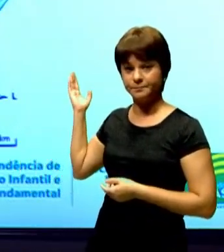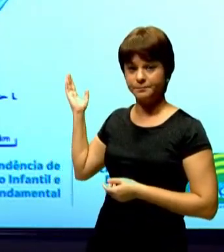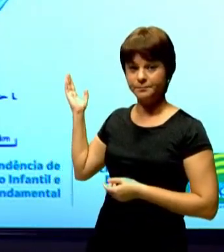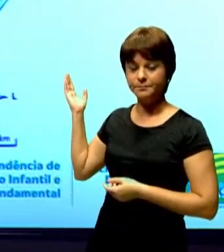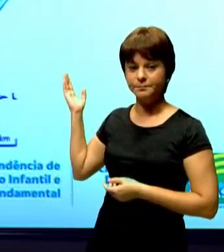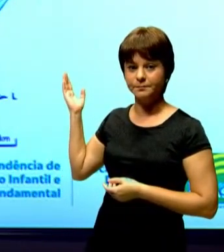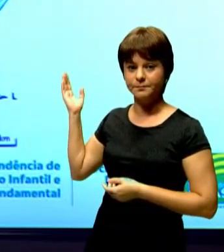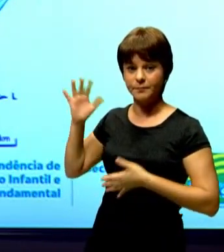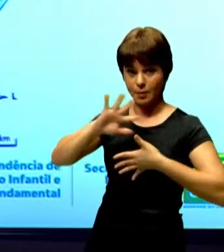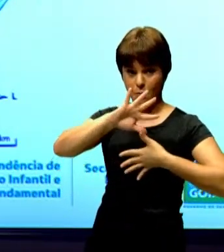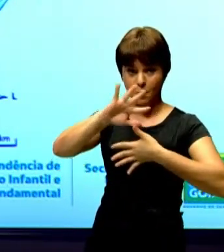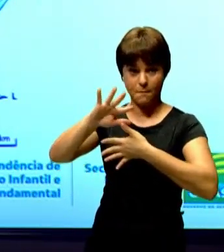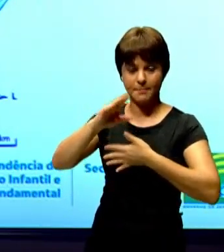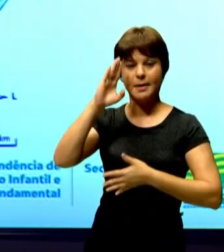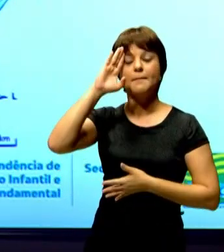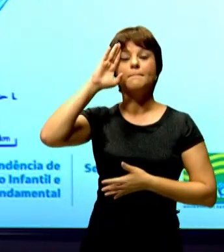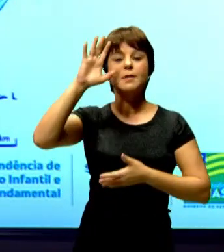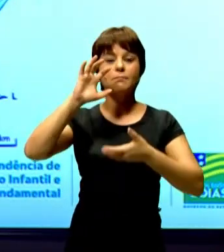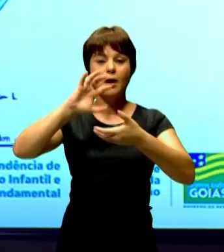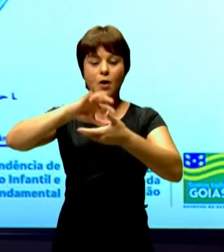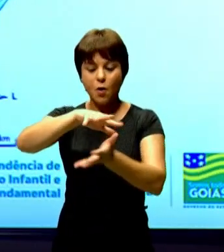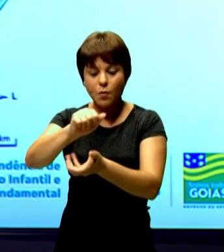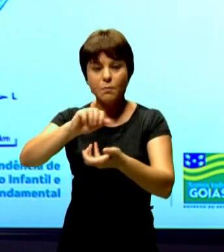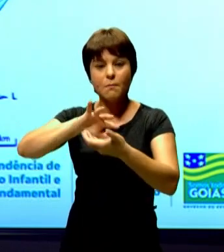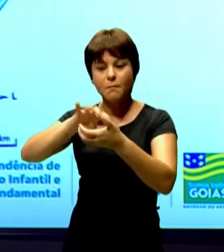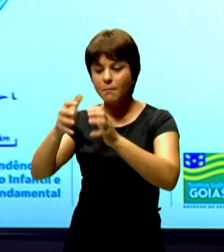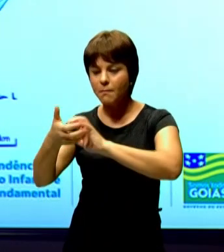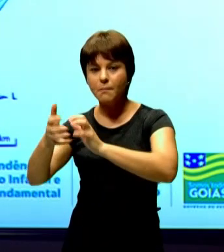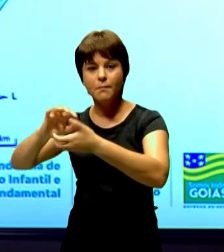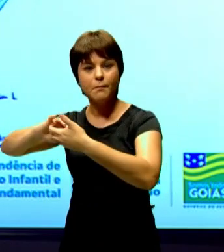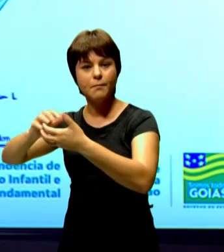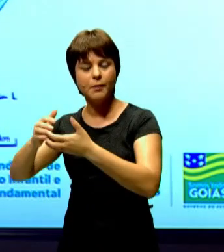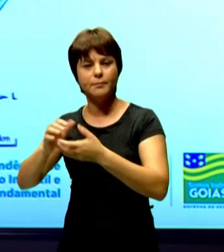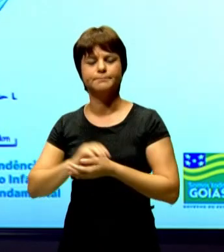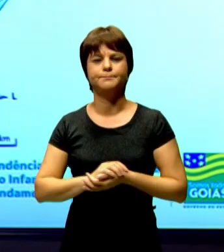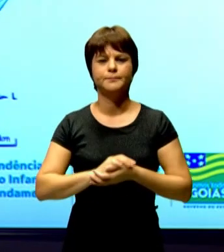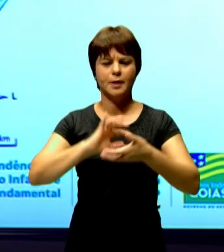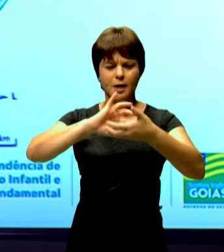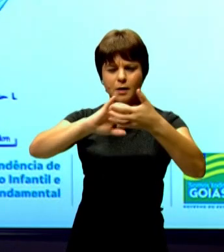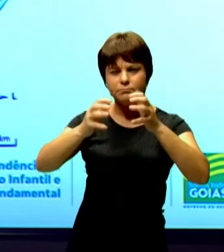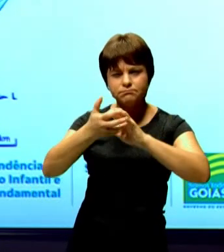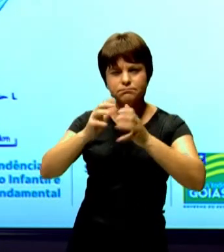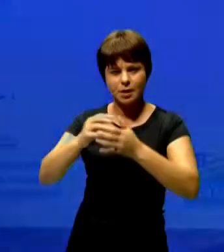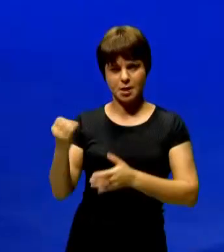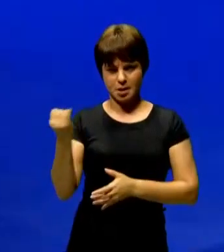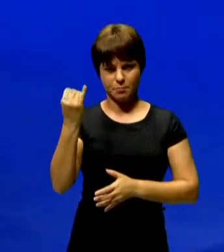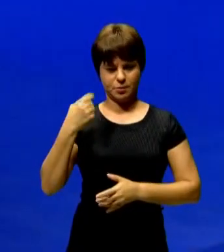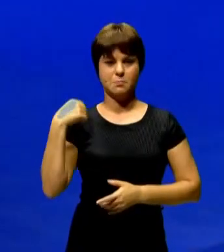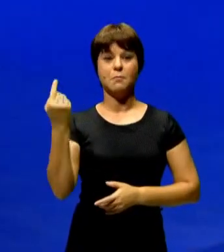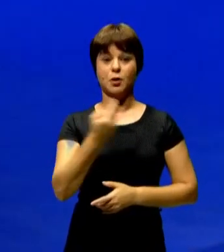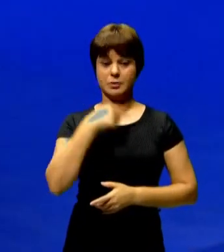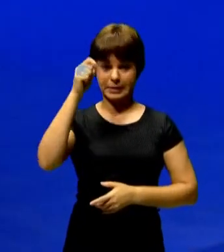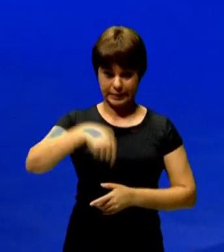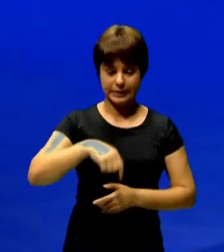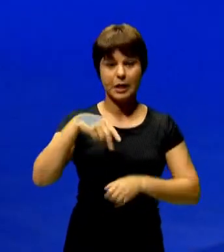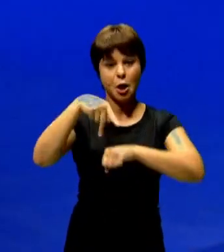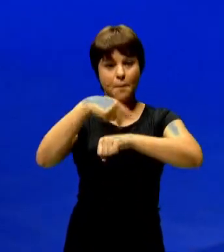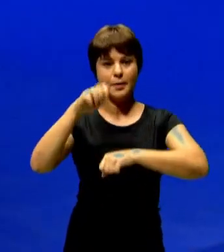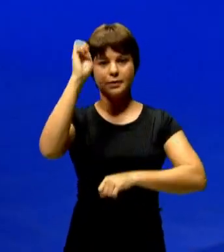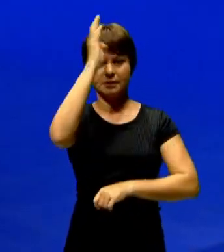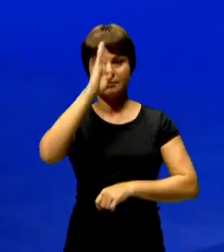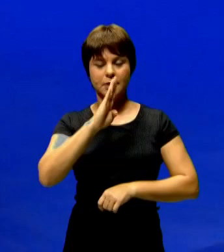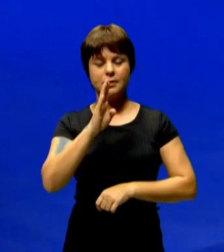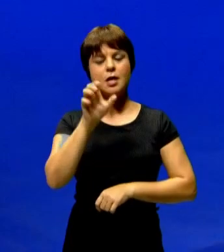está aparecendo as principais placas tectônicas. Uma placa tectônica muito importante para a gente aqui no Brasil é a